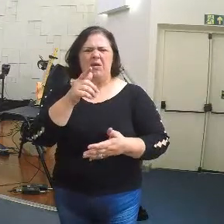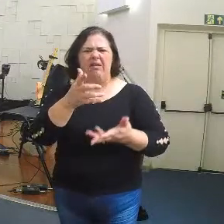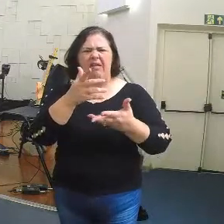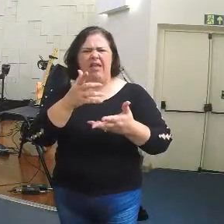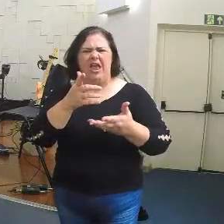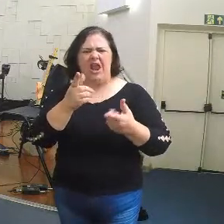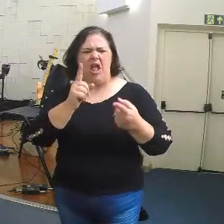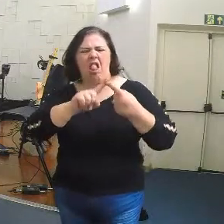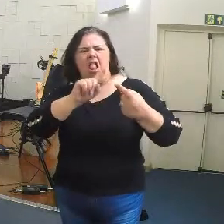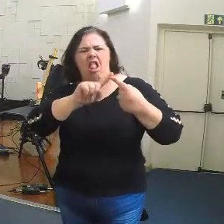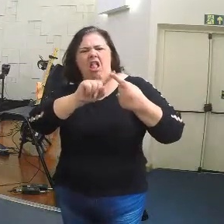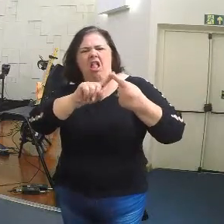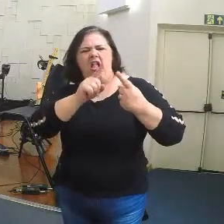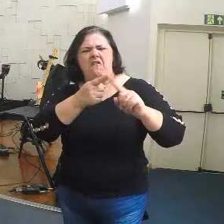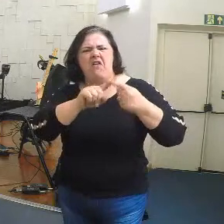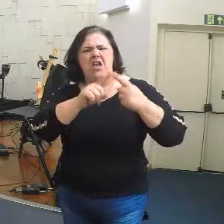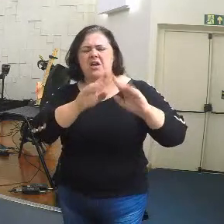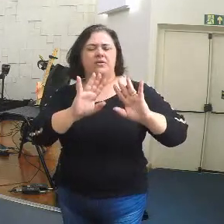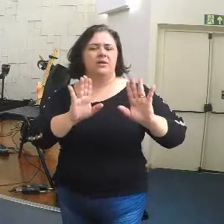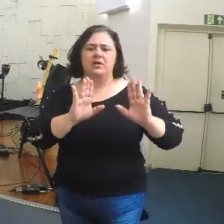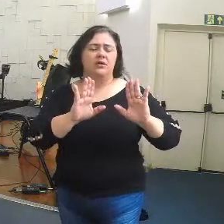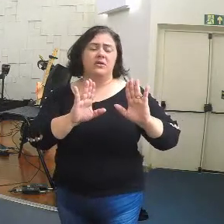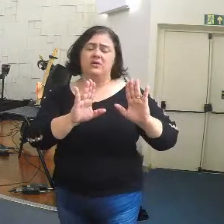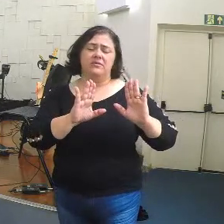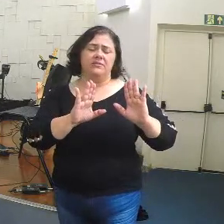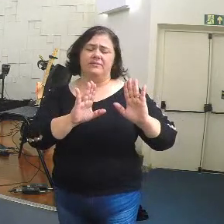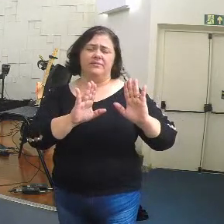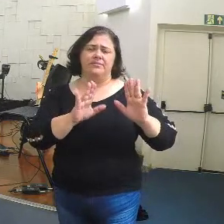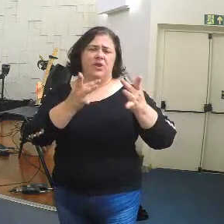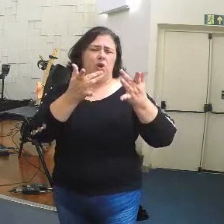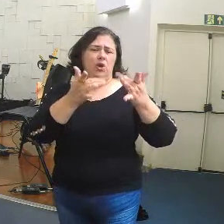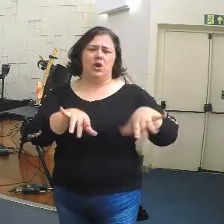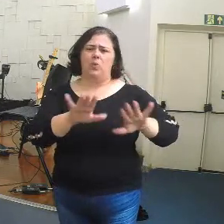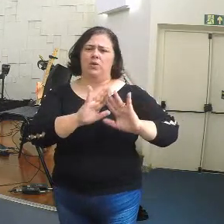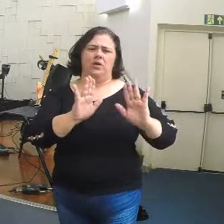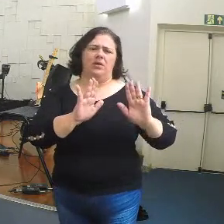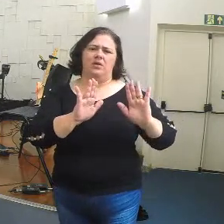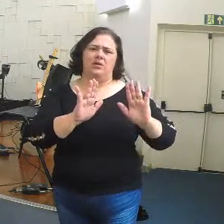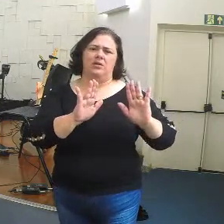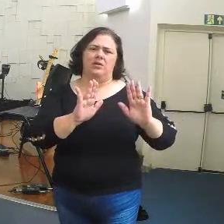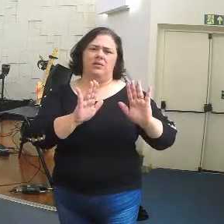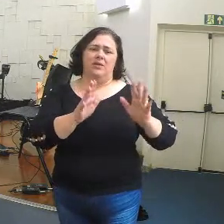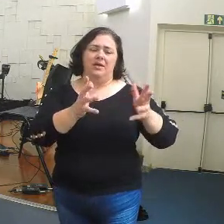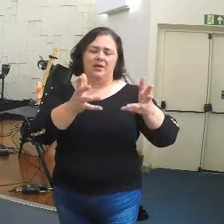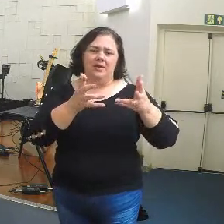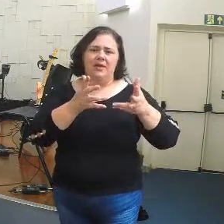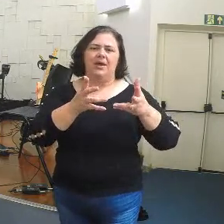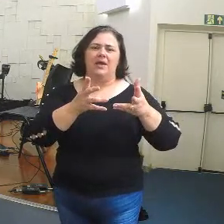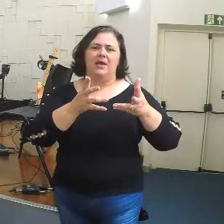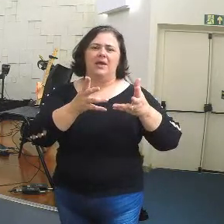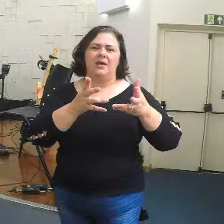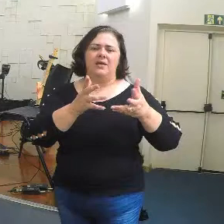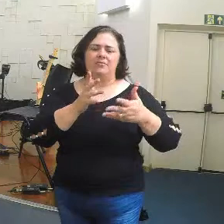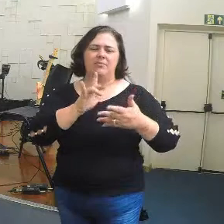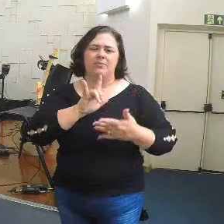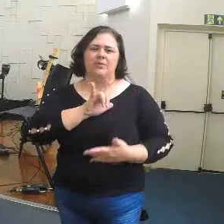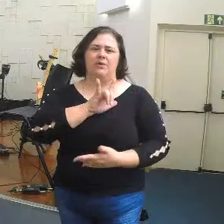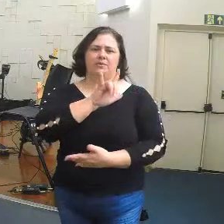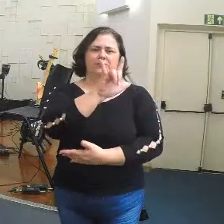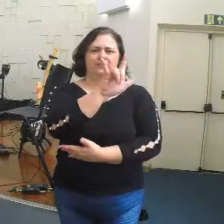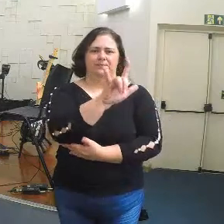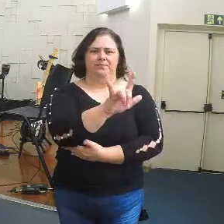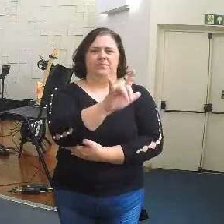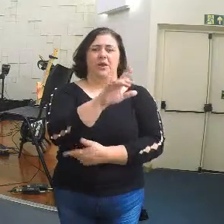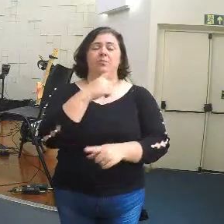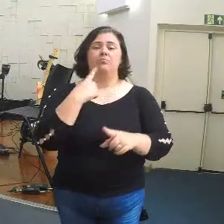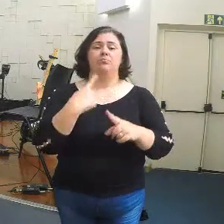talvez você volte triste, porque a pessoa não recebeu, mas você vai voltar glorificando a Deus, porque você experimentou uma vida diferente,